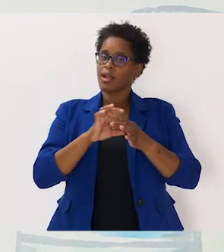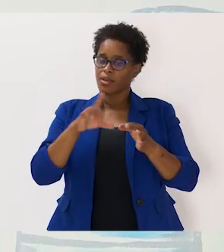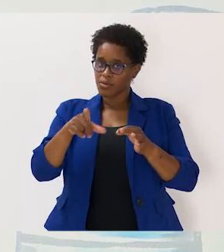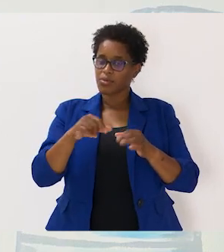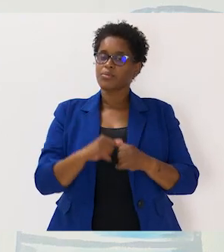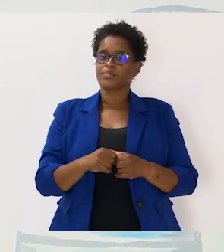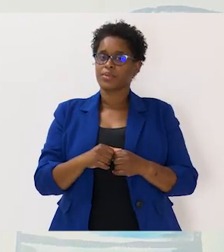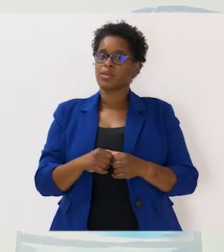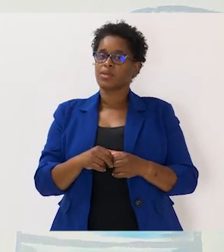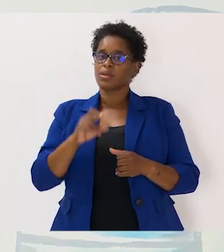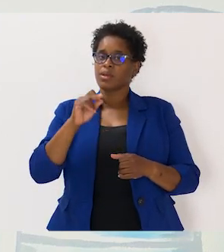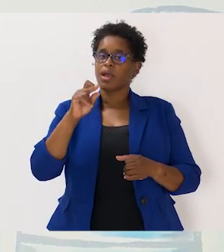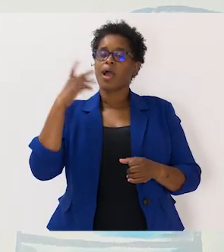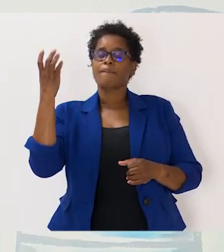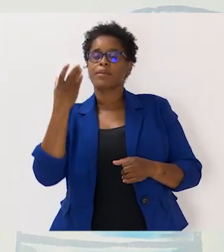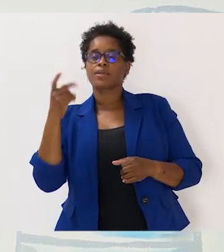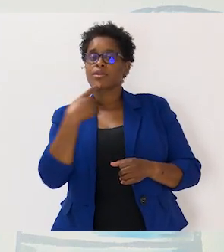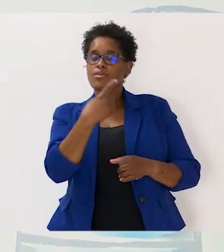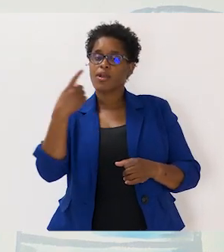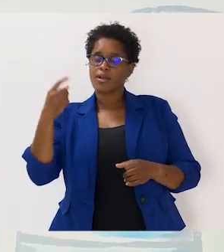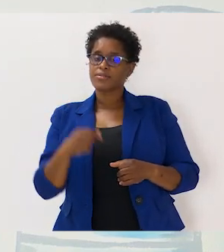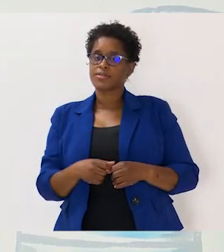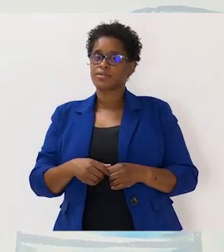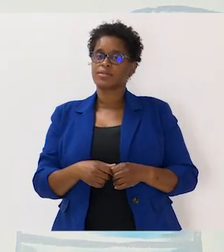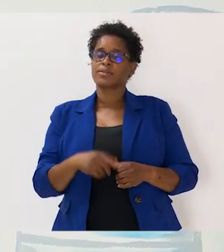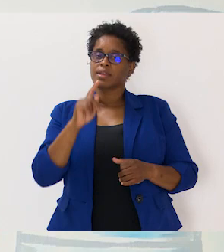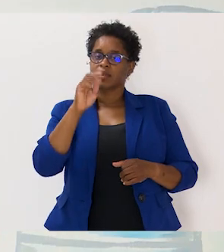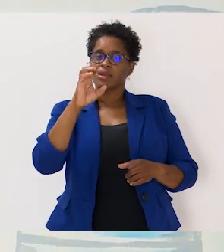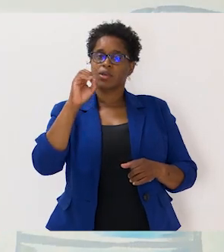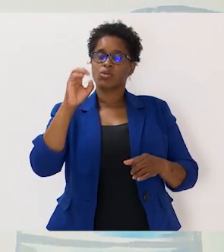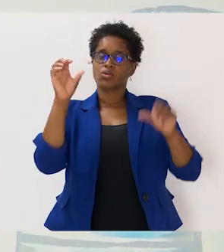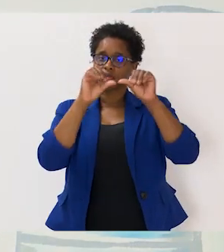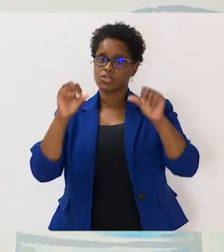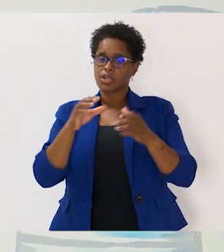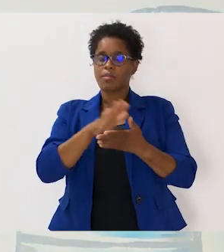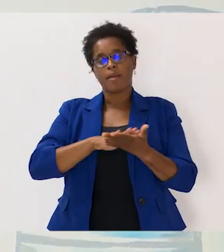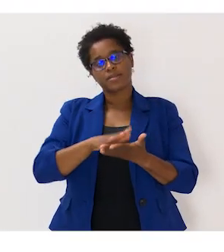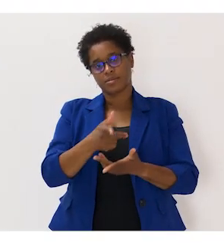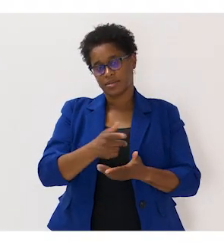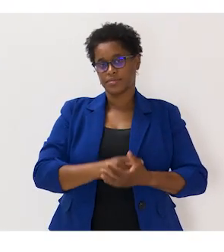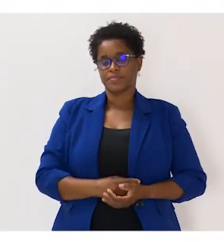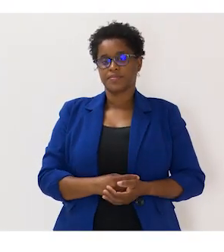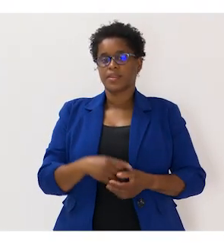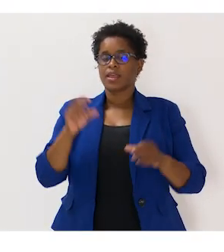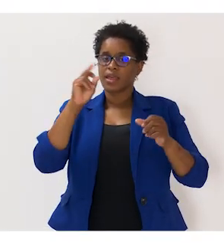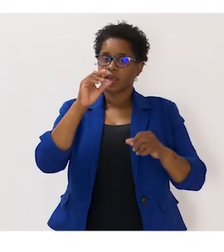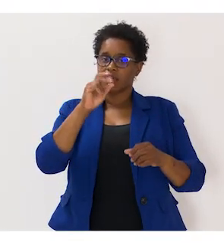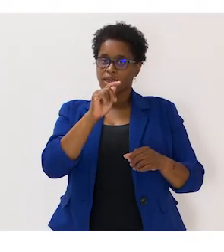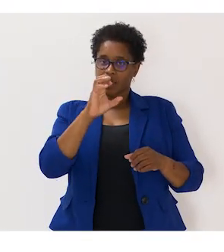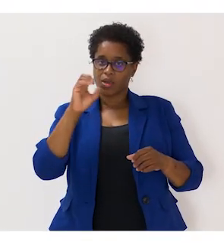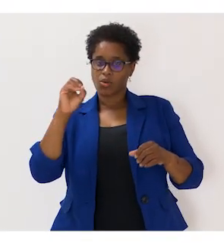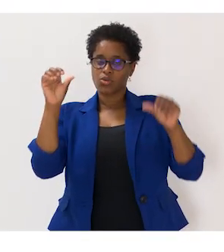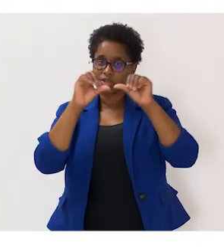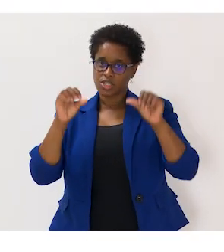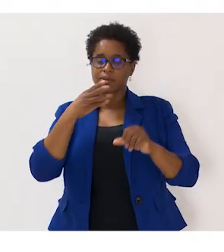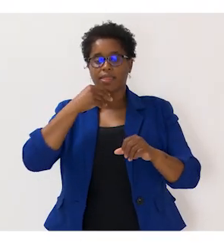com o ambiente de cada ecossistema, basicamente. Ecossistemas terrestres.